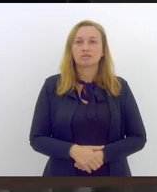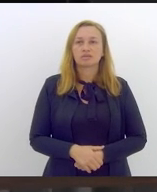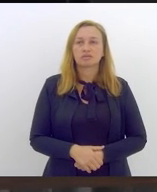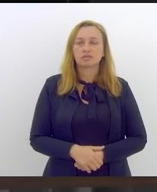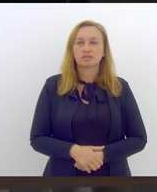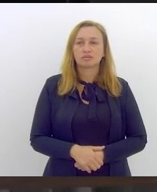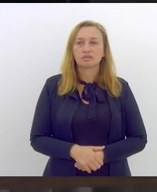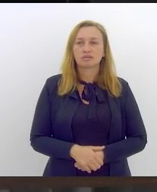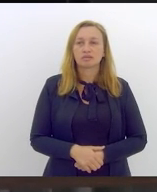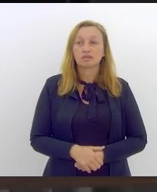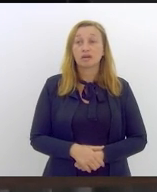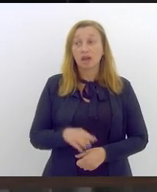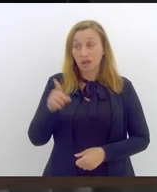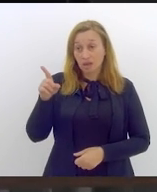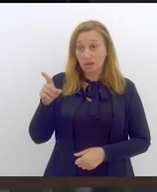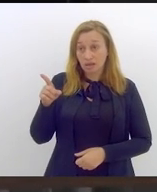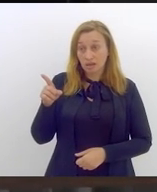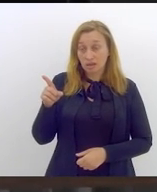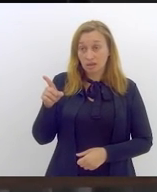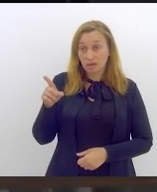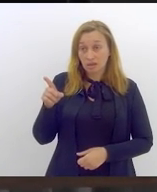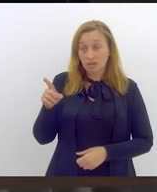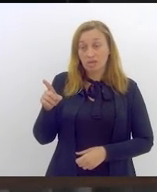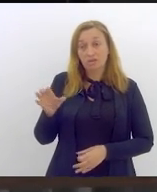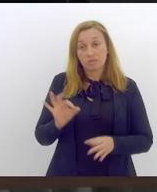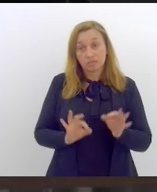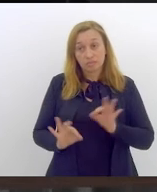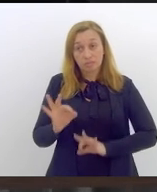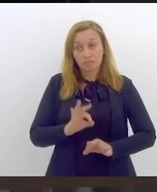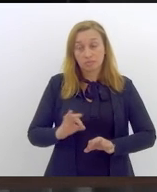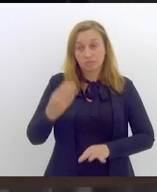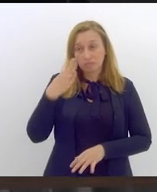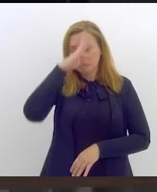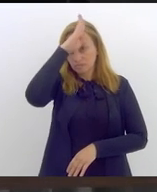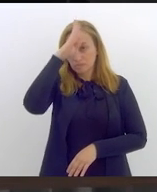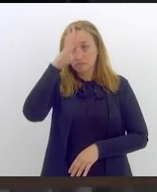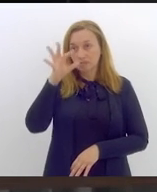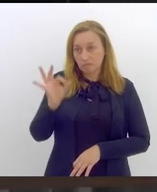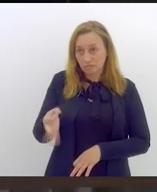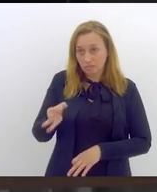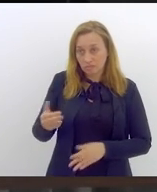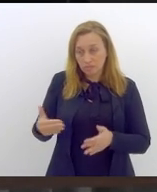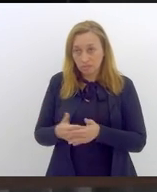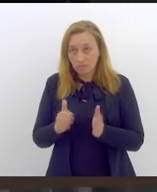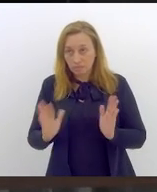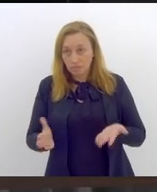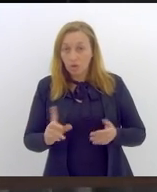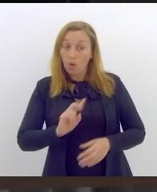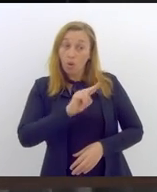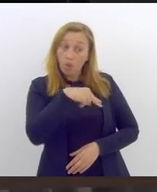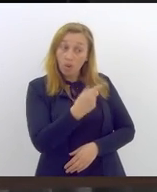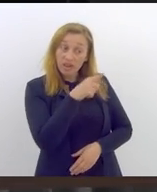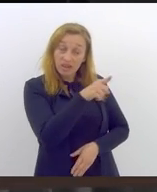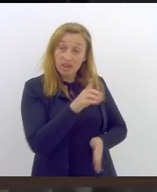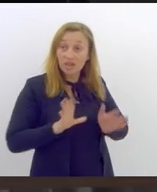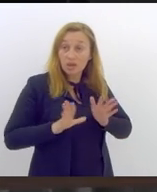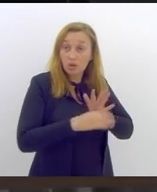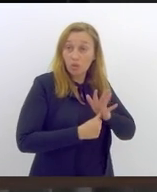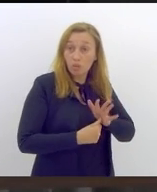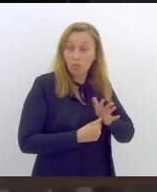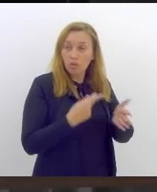aquele que deu certo com Jair Messias bolsonaro Ou aquele que deu errado